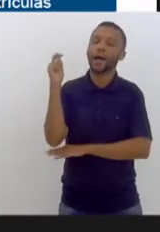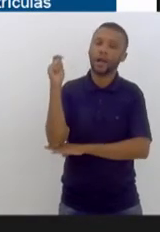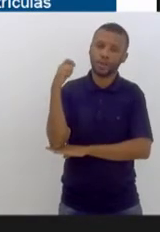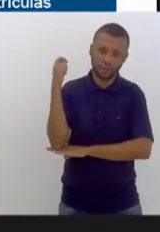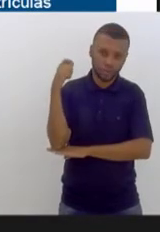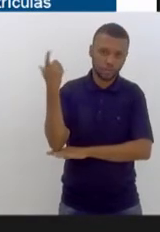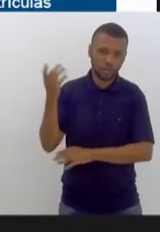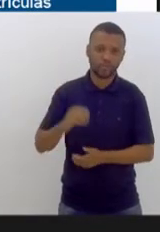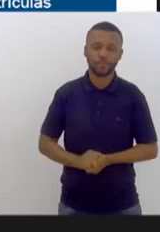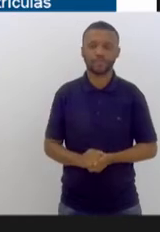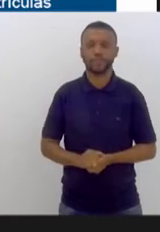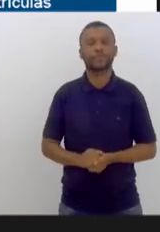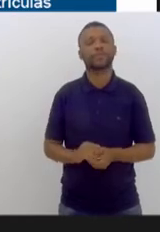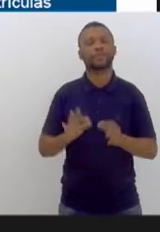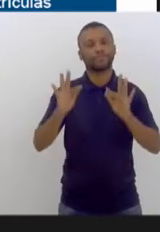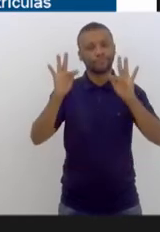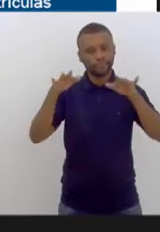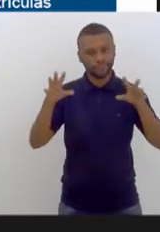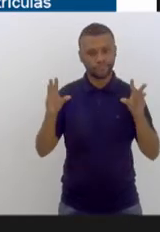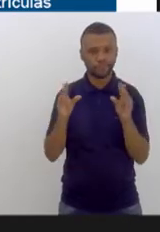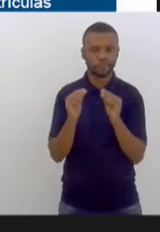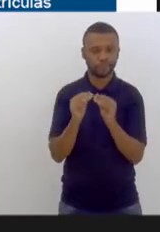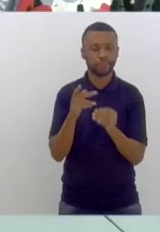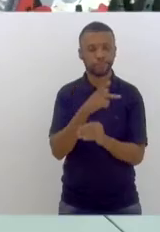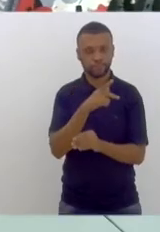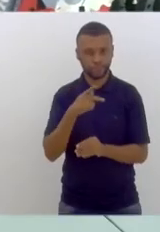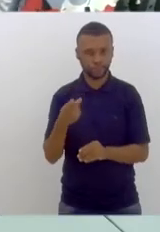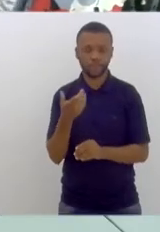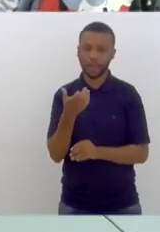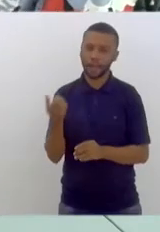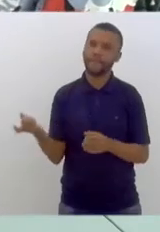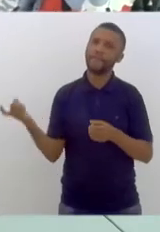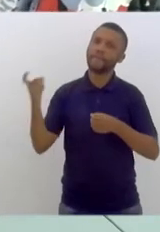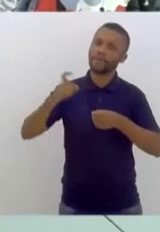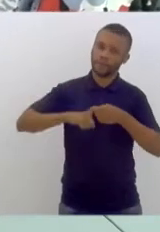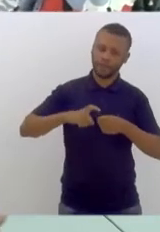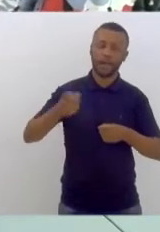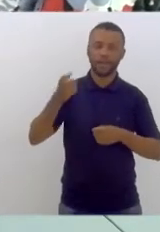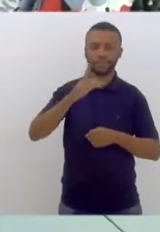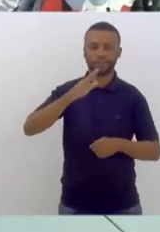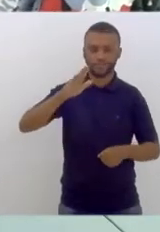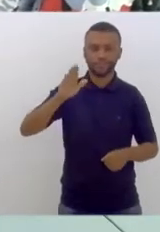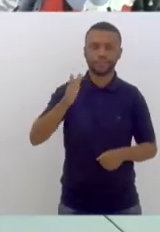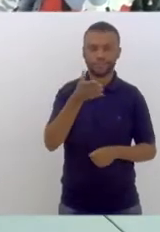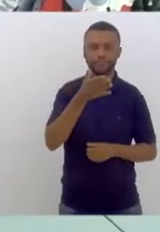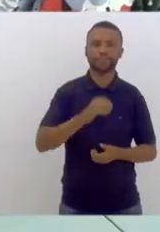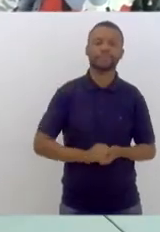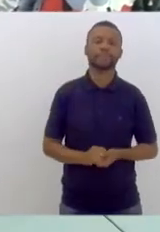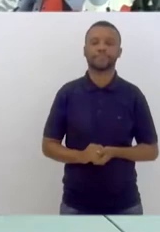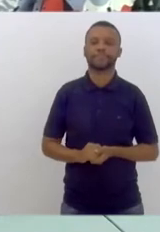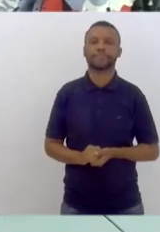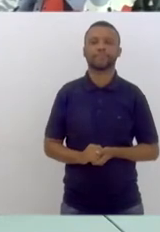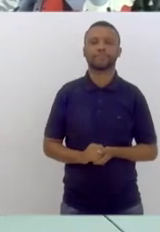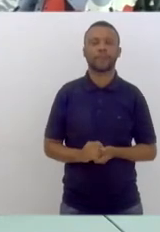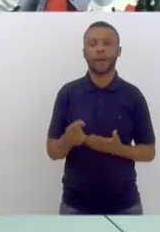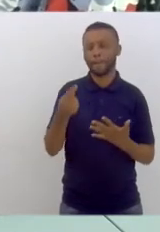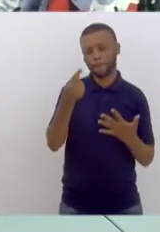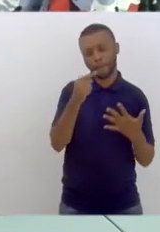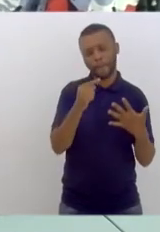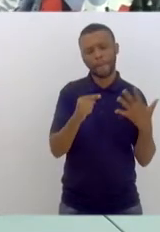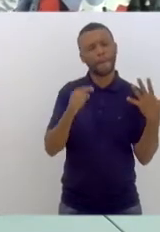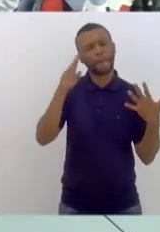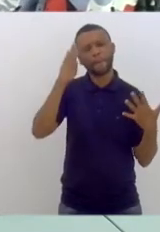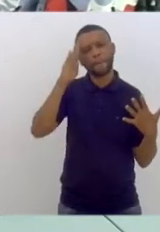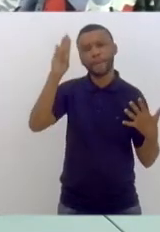concluindo, presidente, voltando, se puder voltar para o penúltimo, acho que os principais pontos que a gente precisa discutir